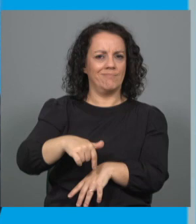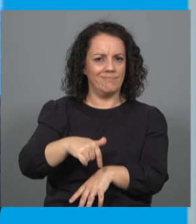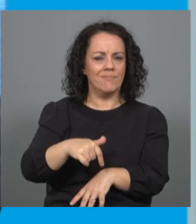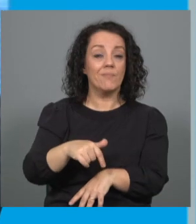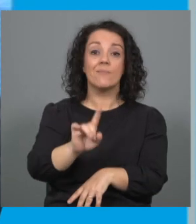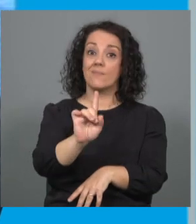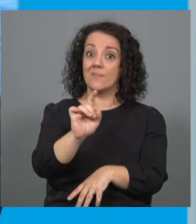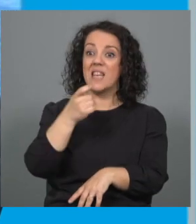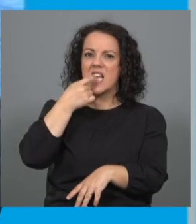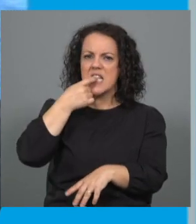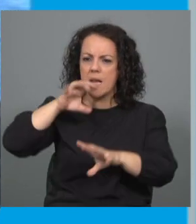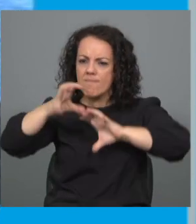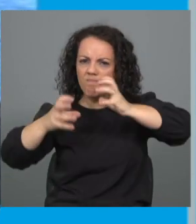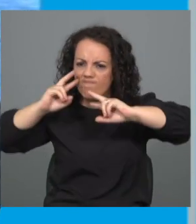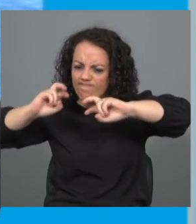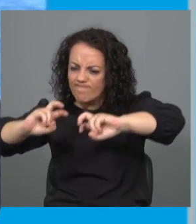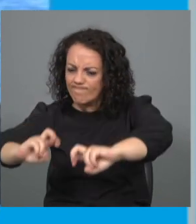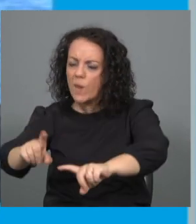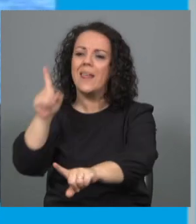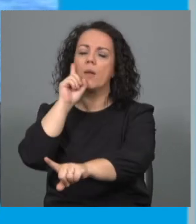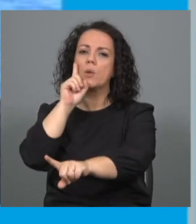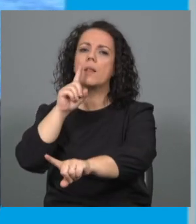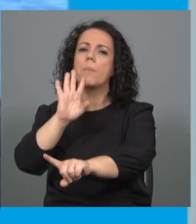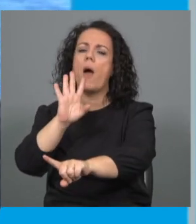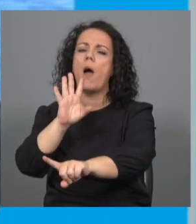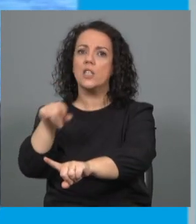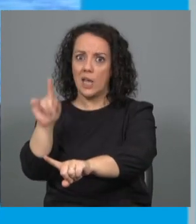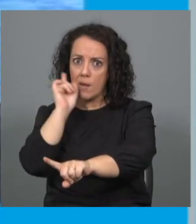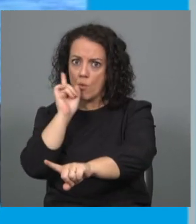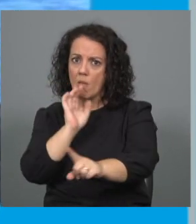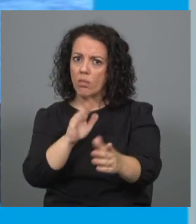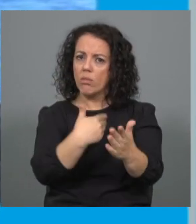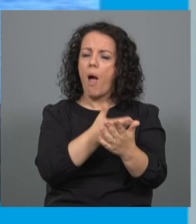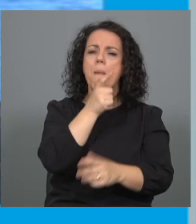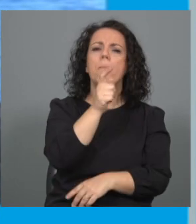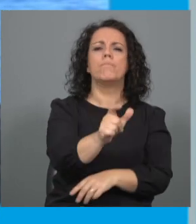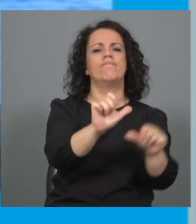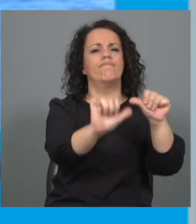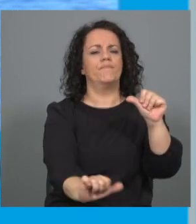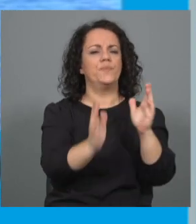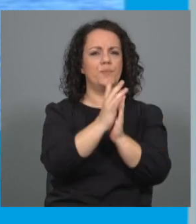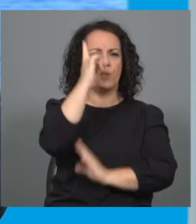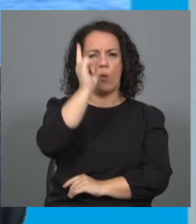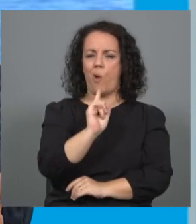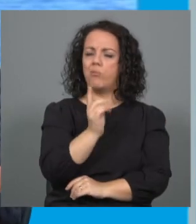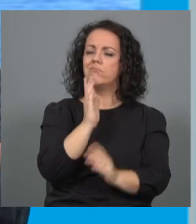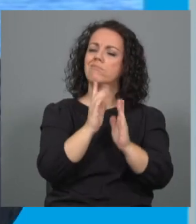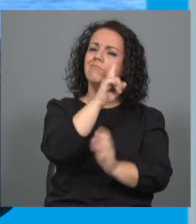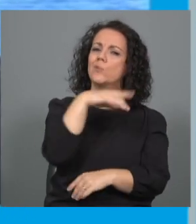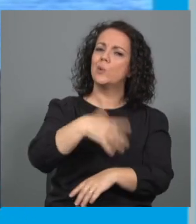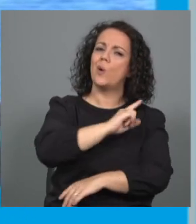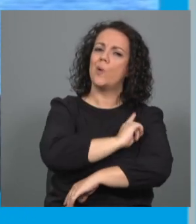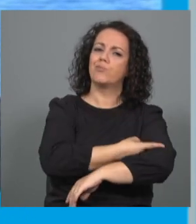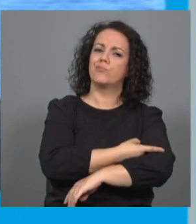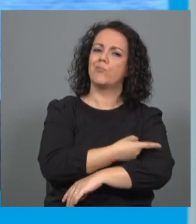é a resposta total à palavra de Deus. Portanto, a palavra de Deus continua. É hoje esta mesma novidade e a mesma força que tinha